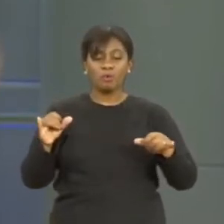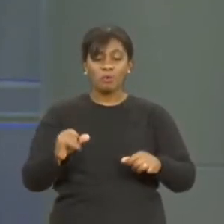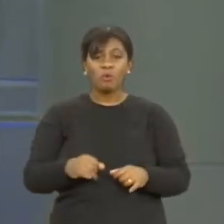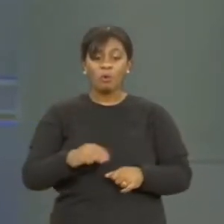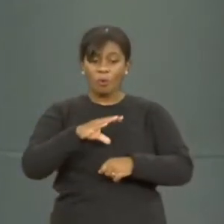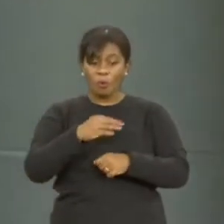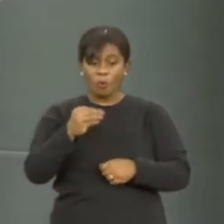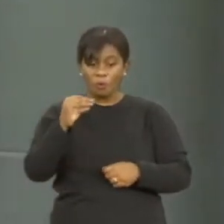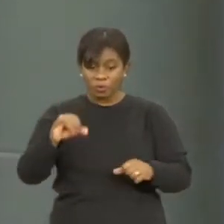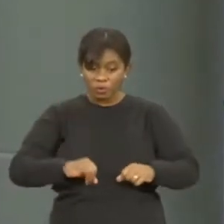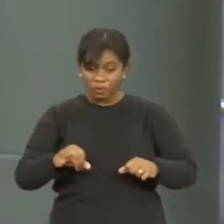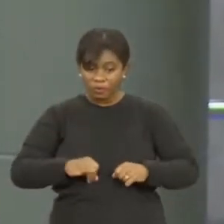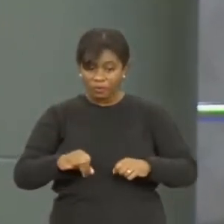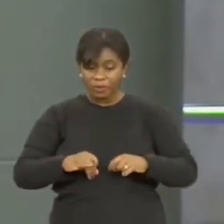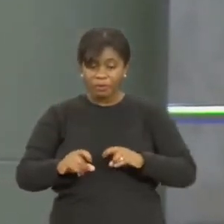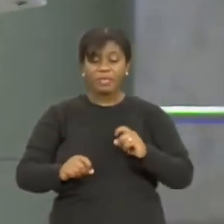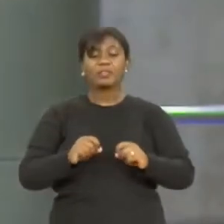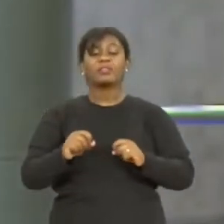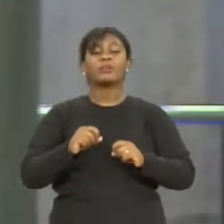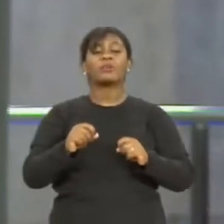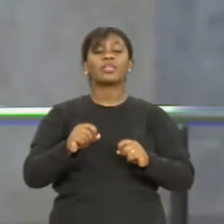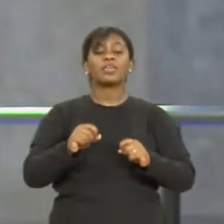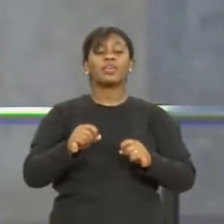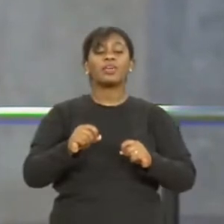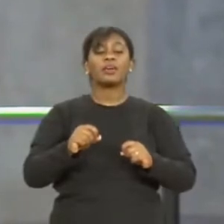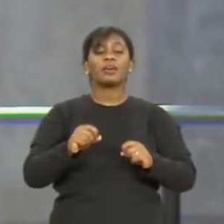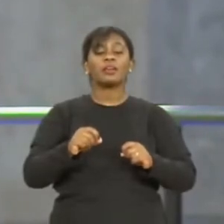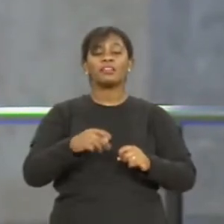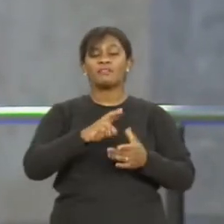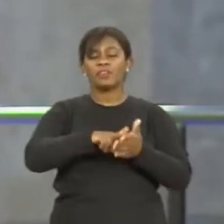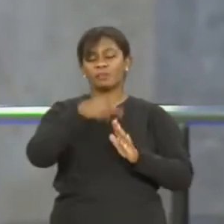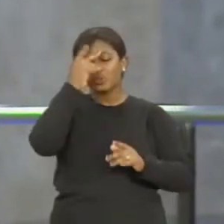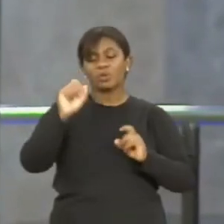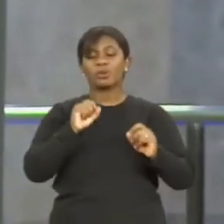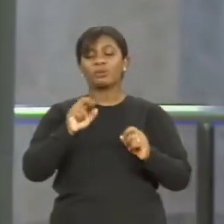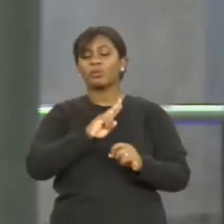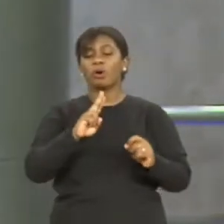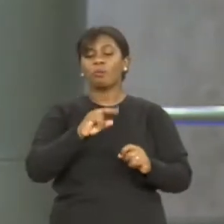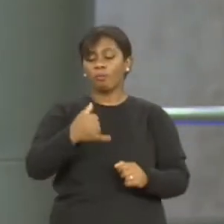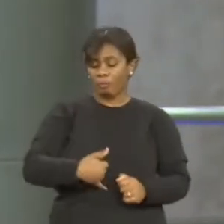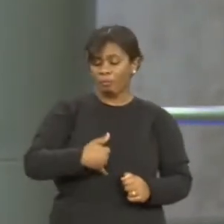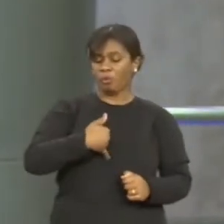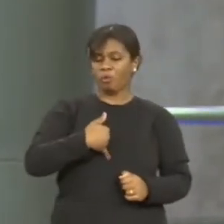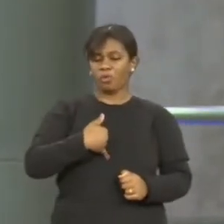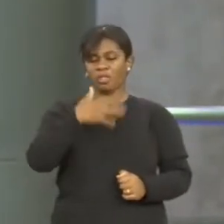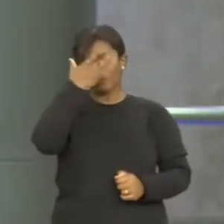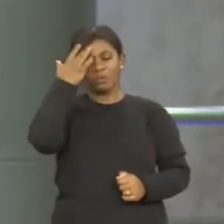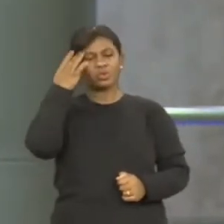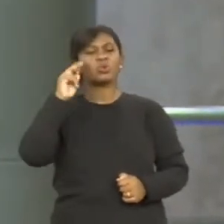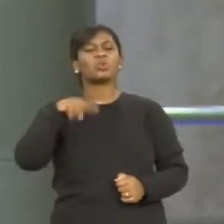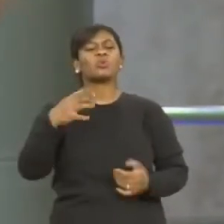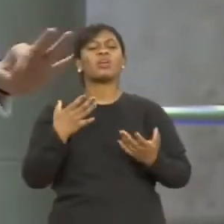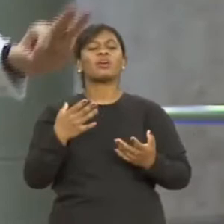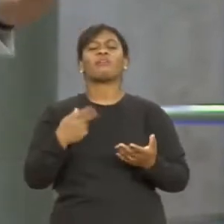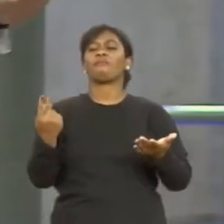O sofrimento de muitas pessoas chama-se orgulho. São pessoas que nunca querem estar erradas.